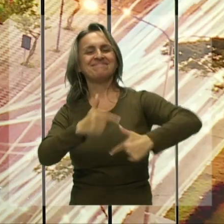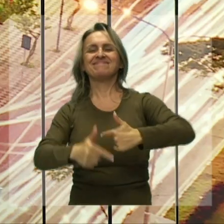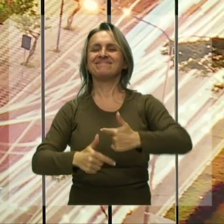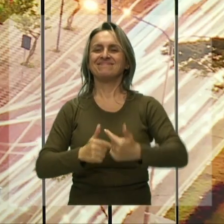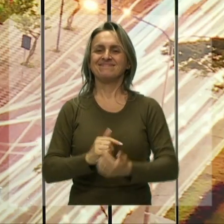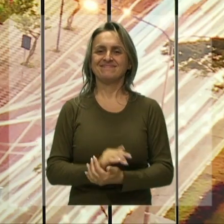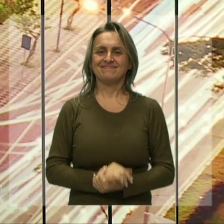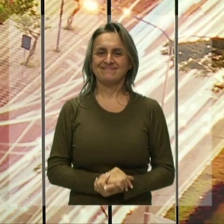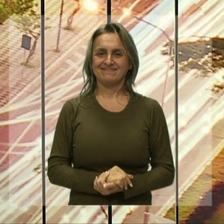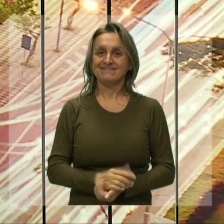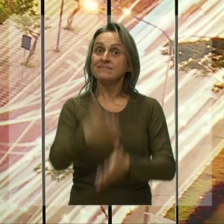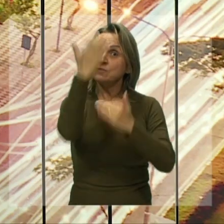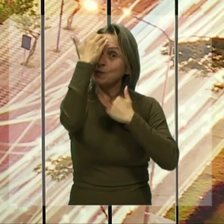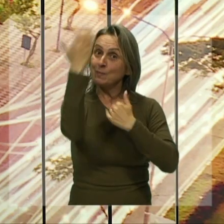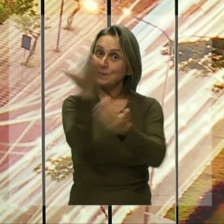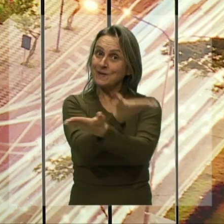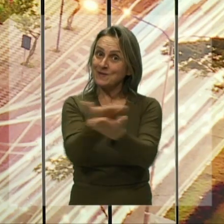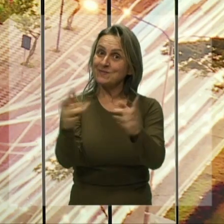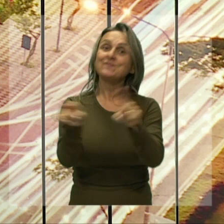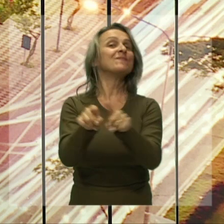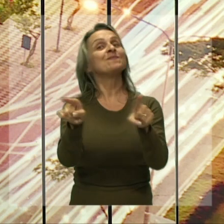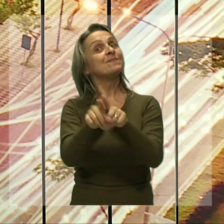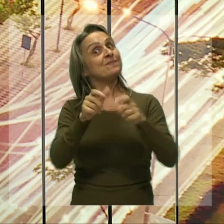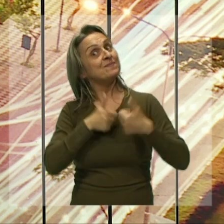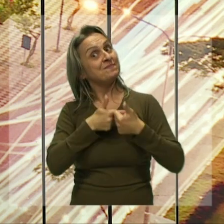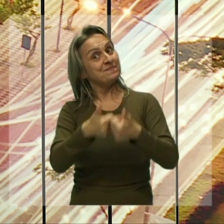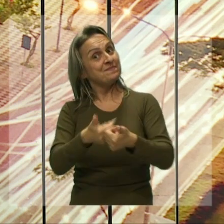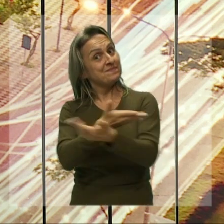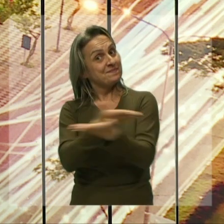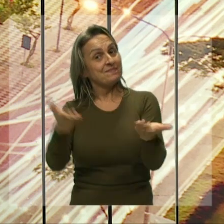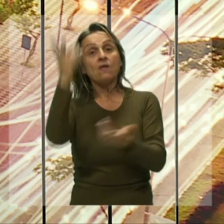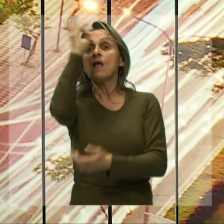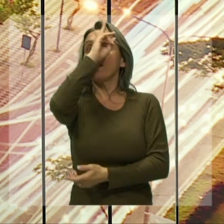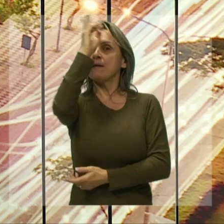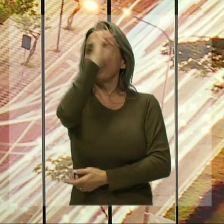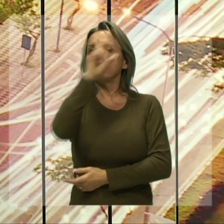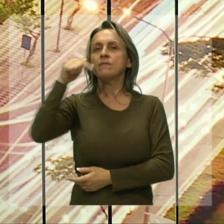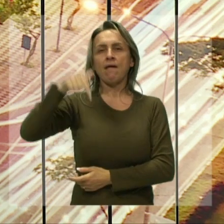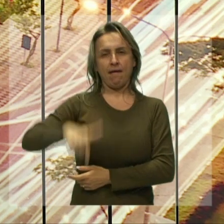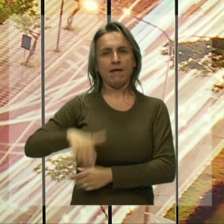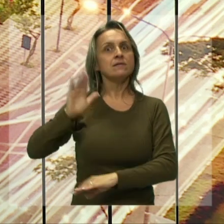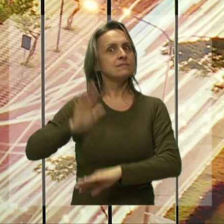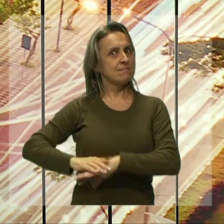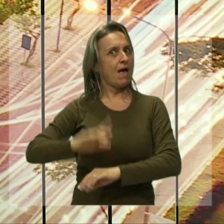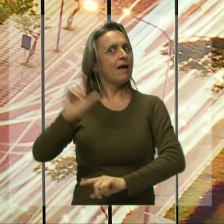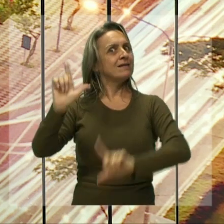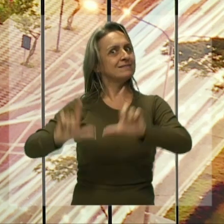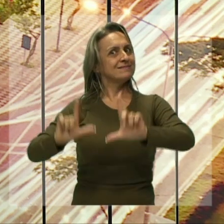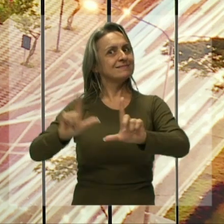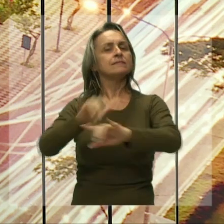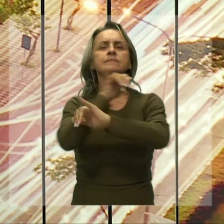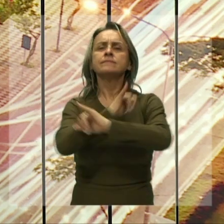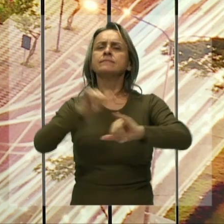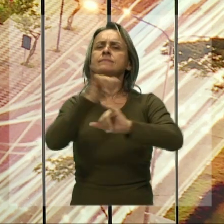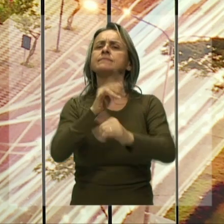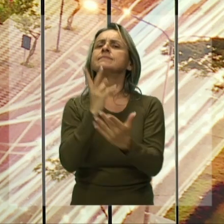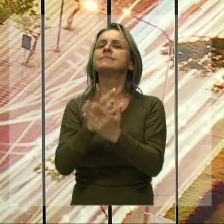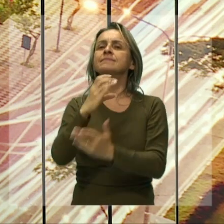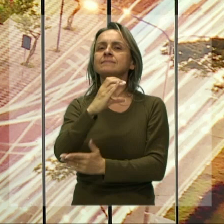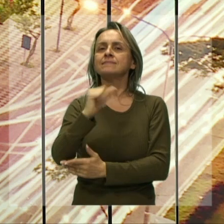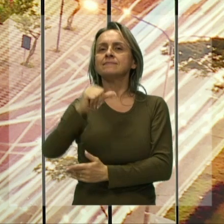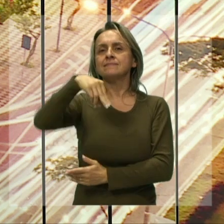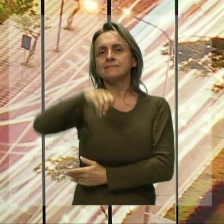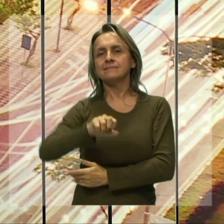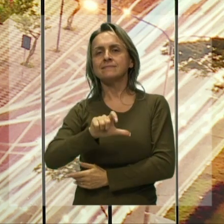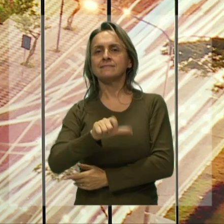para. Obrigado a você também que nos acompanhou. Lembrando que este e outros programas são transmitidos no canal